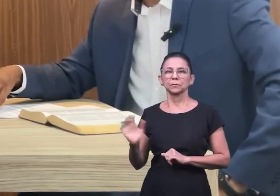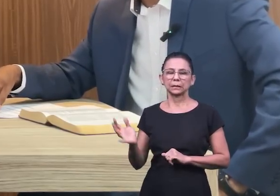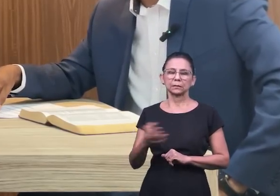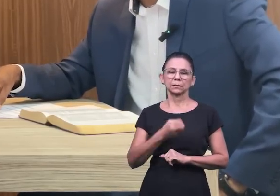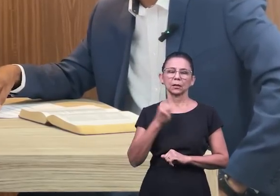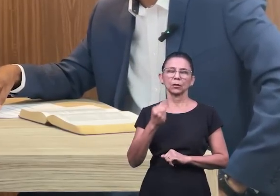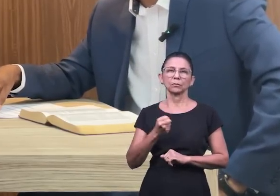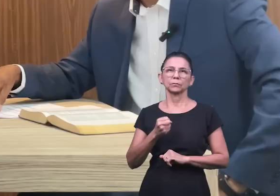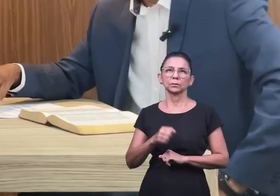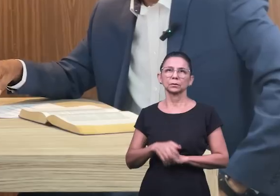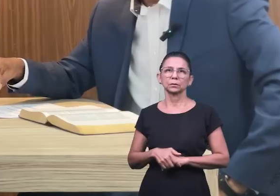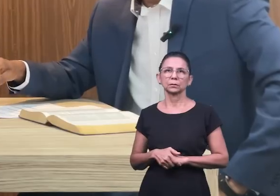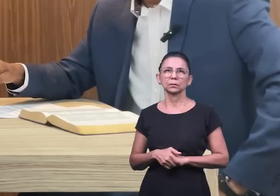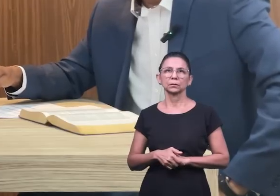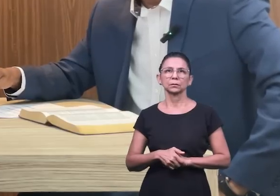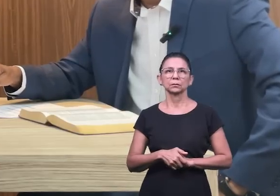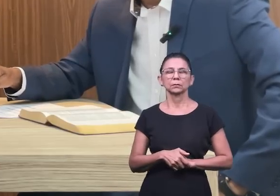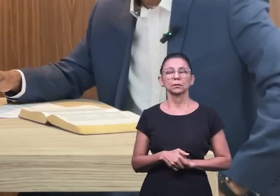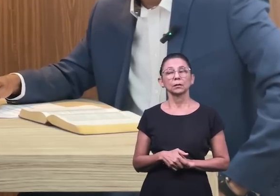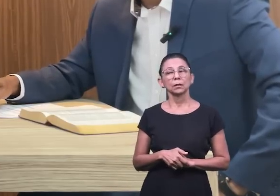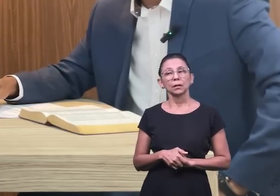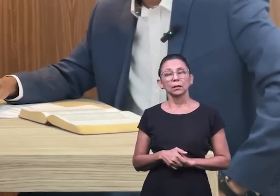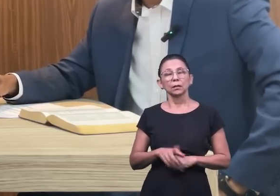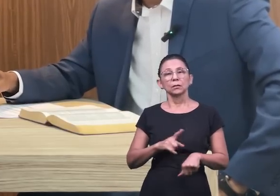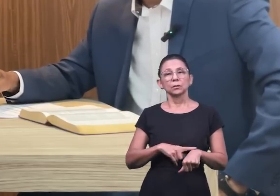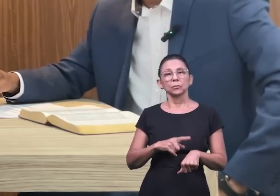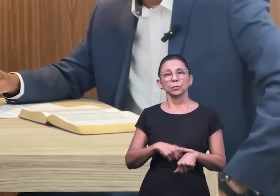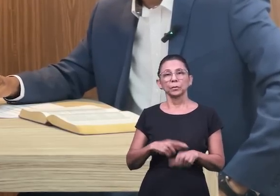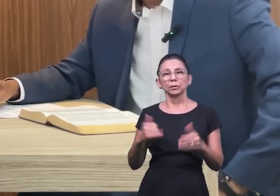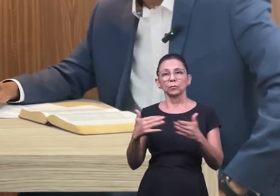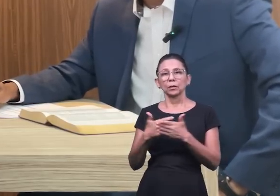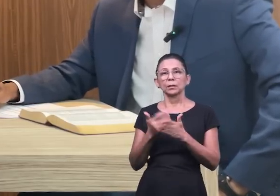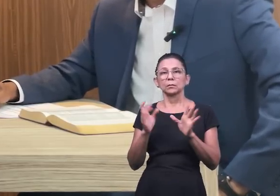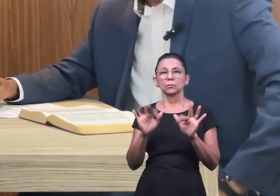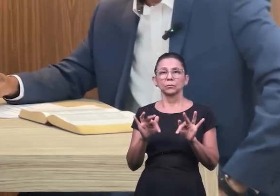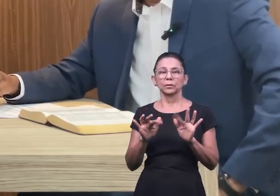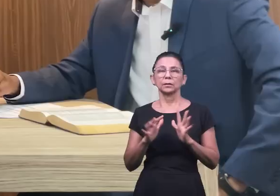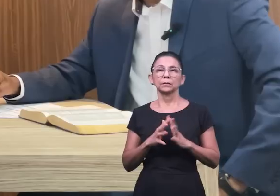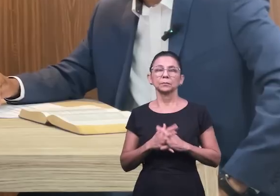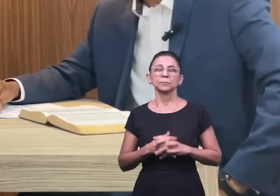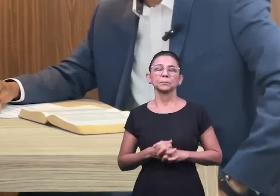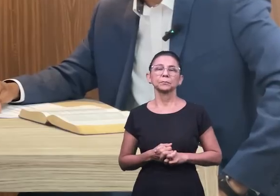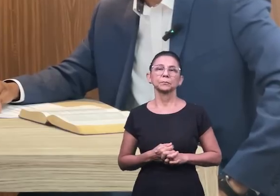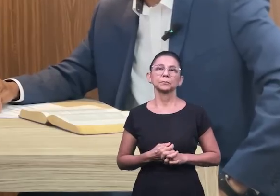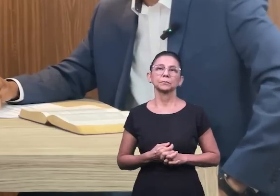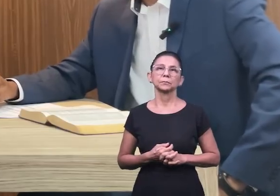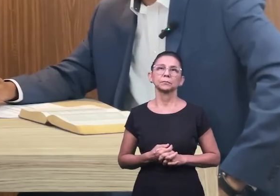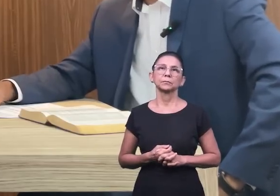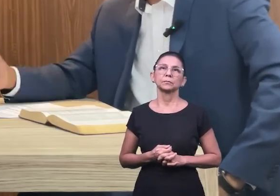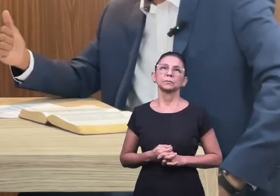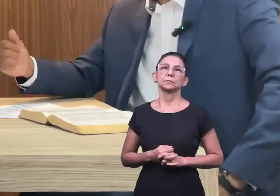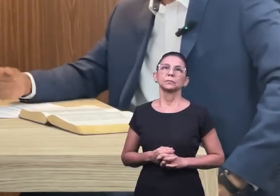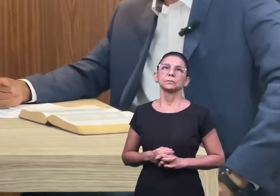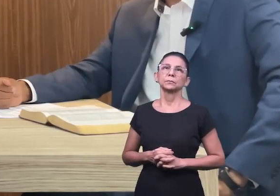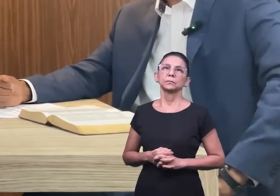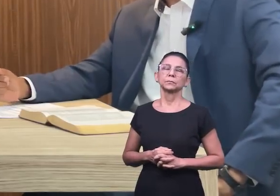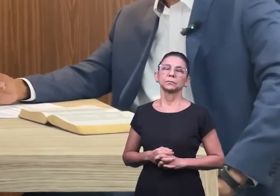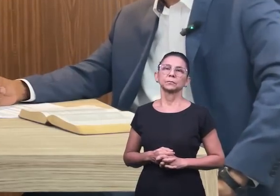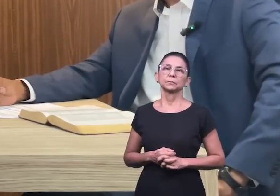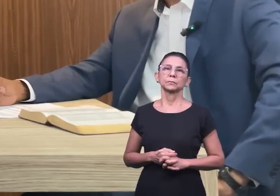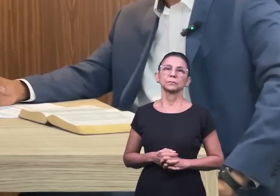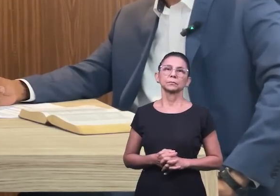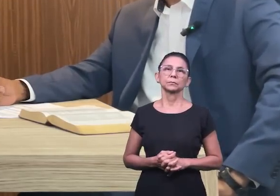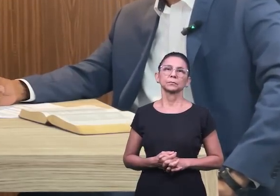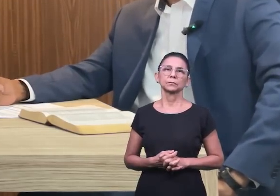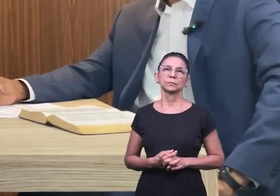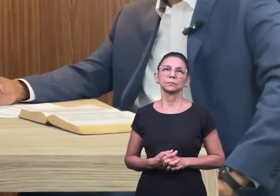somos essa madeira do Líbano, mas nós temos a salvação, o poder e a operação do Espírito Santo na nossa vida. Isso é um